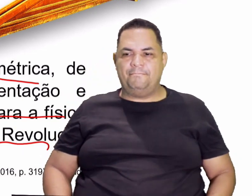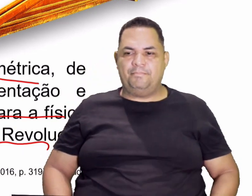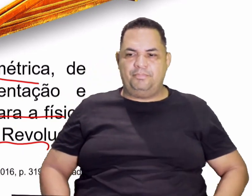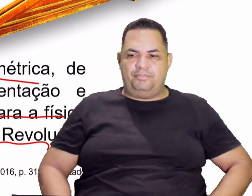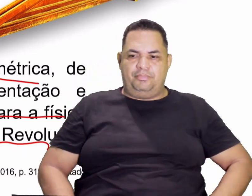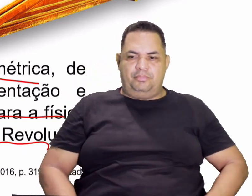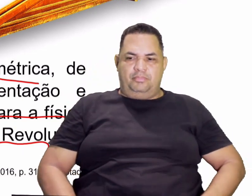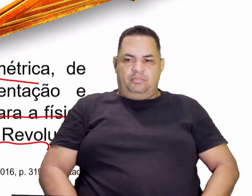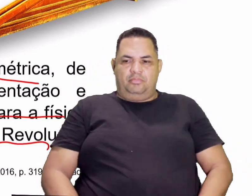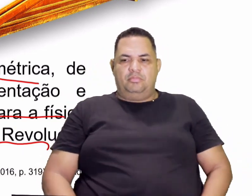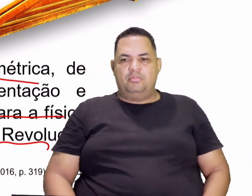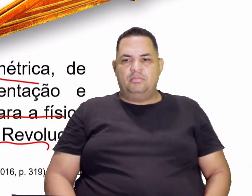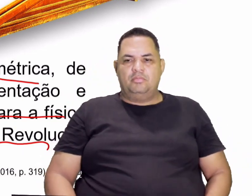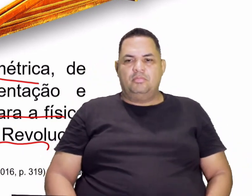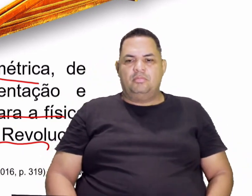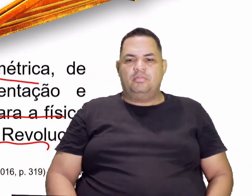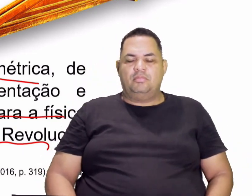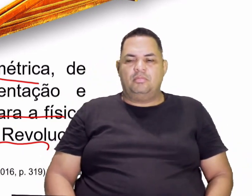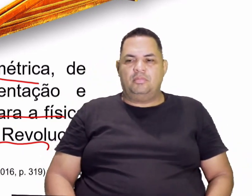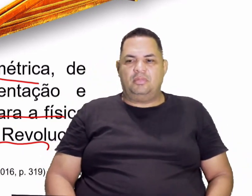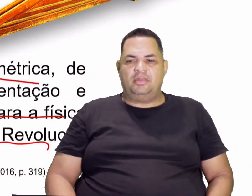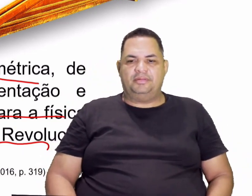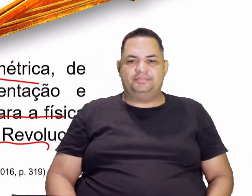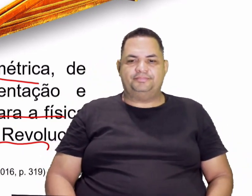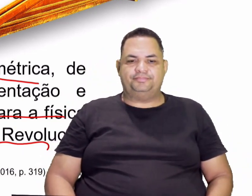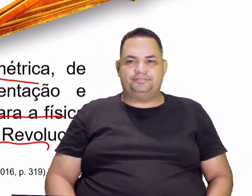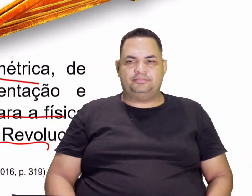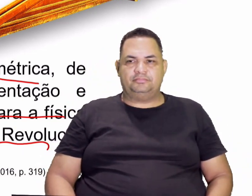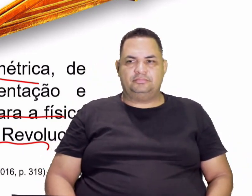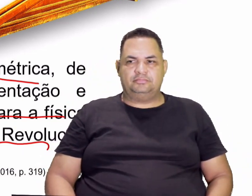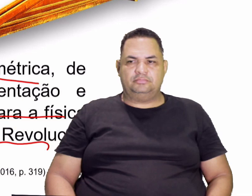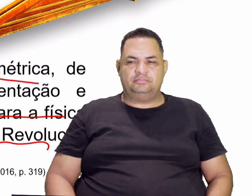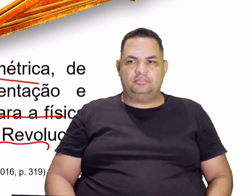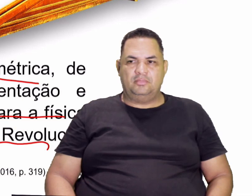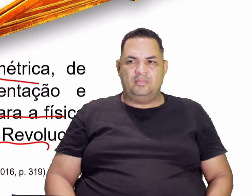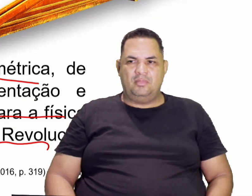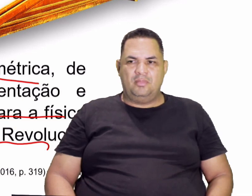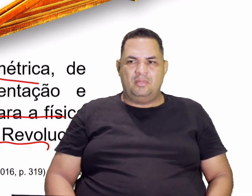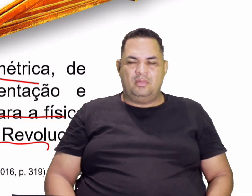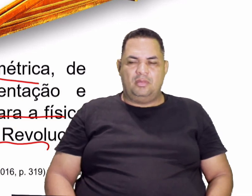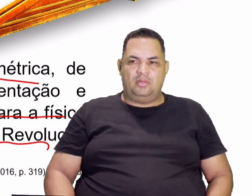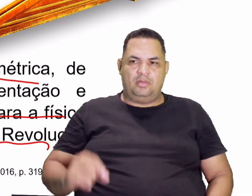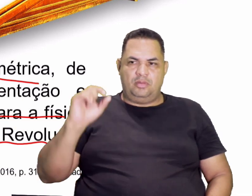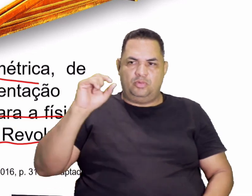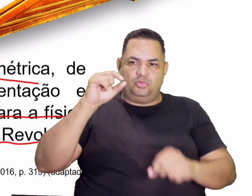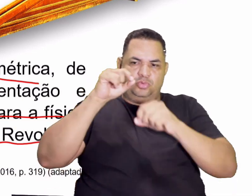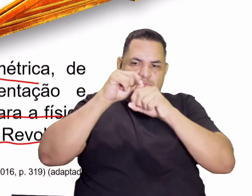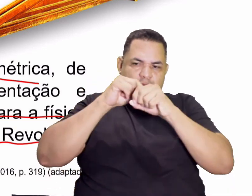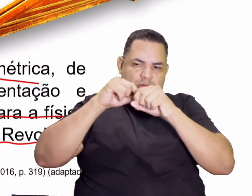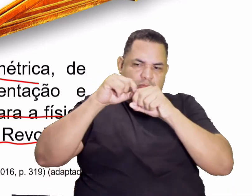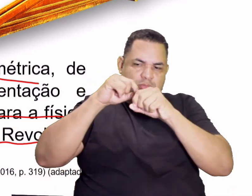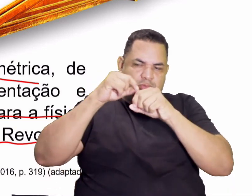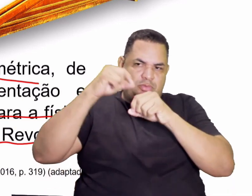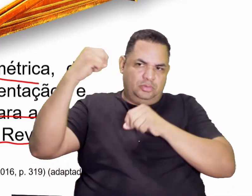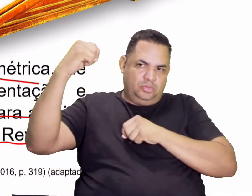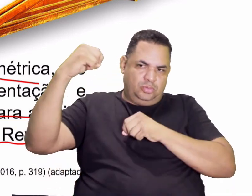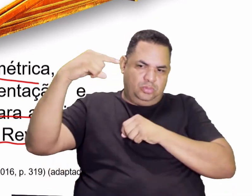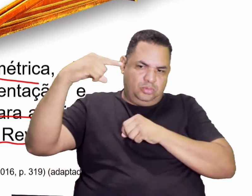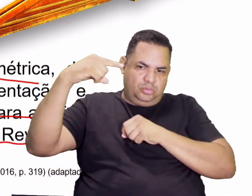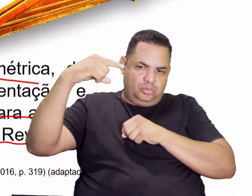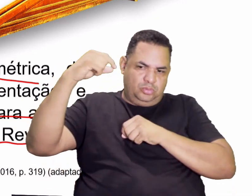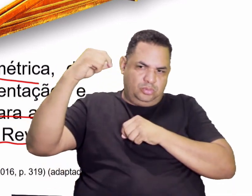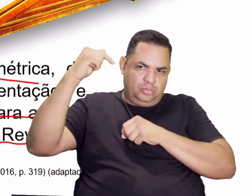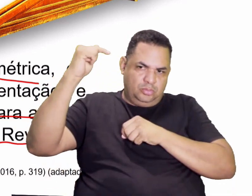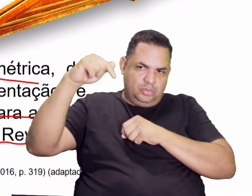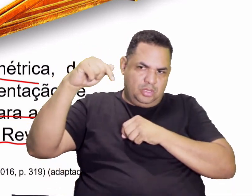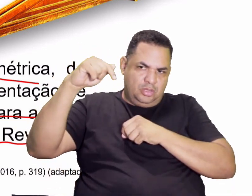aqui. Ó, conforme solta a esfera aqui em cima, ela vai caindo, ela vai